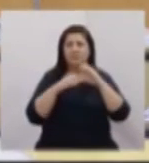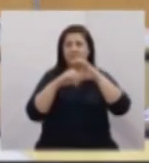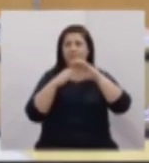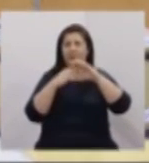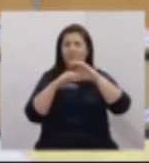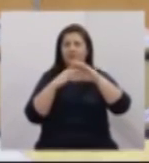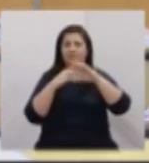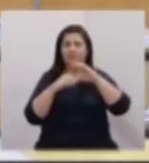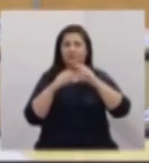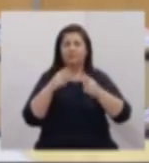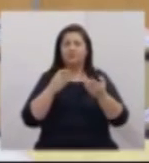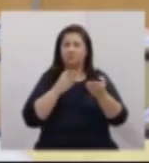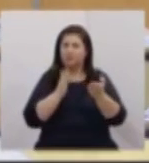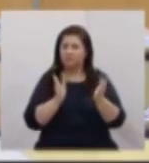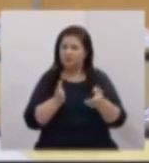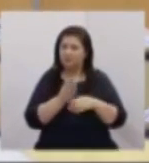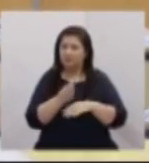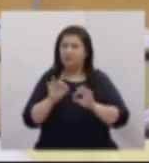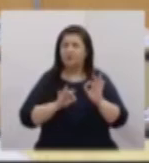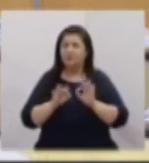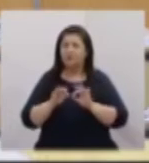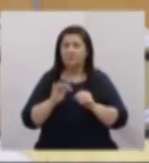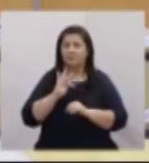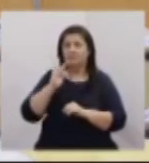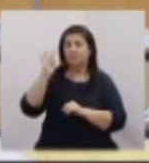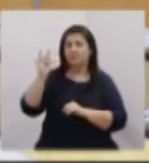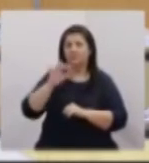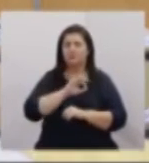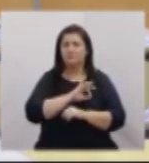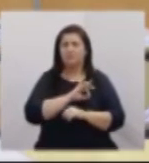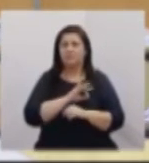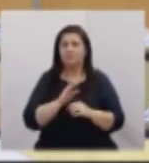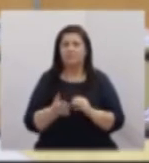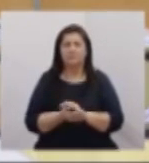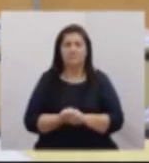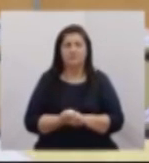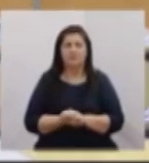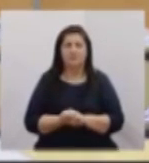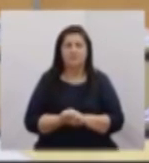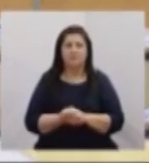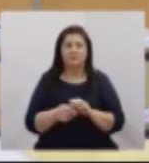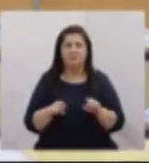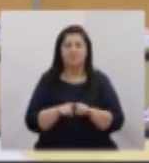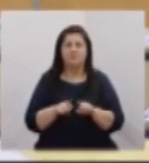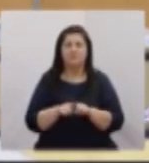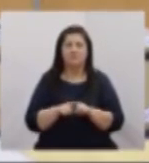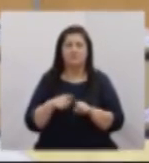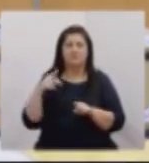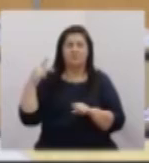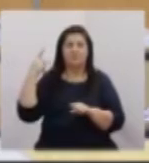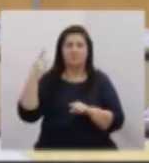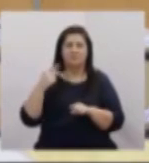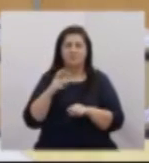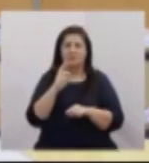vai preparar, né, os futuros guardas do município da nossa cidade. Inclusive, o vereador Roninha, ele fala uma